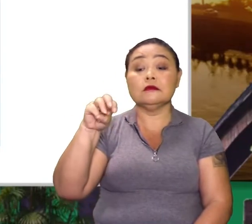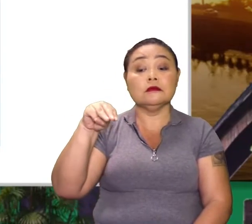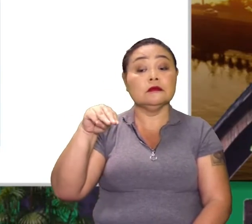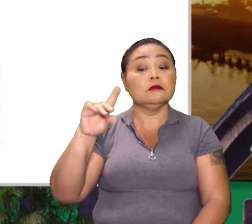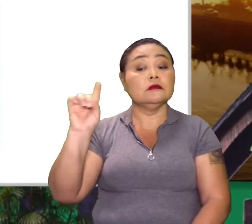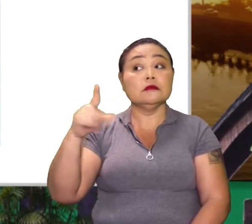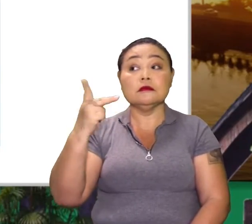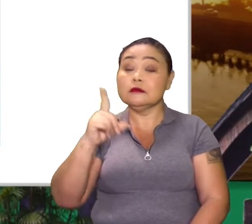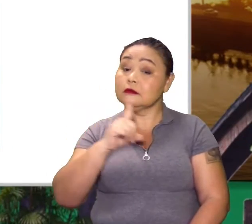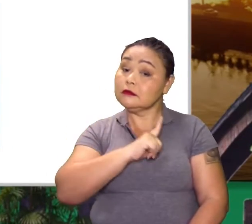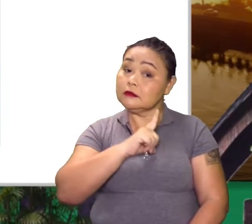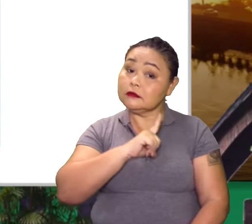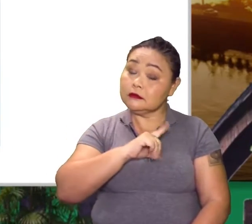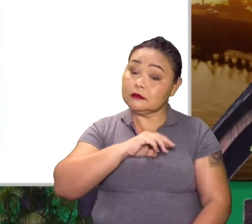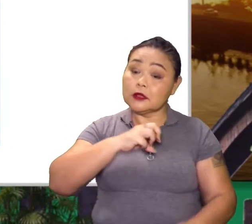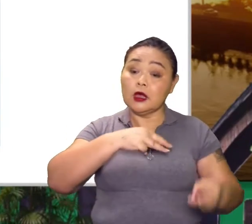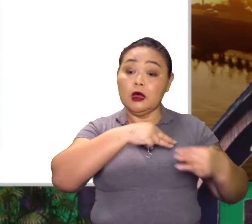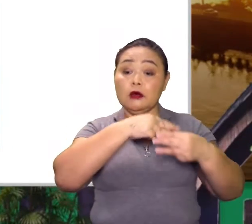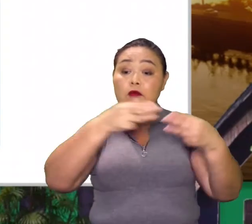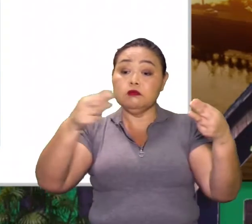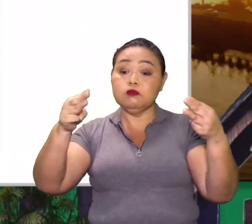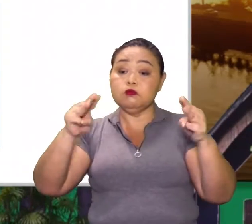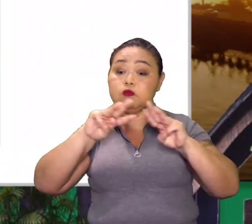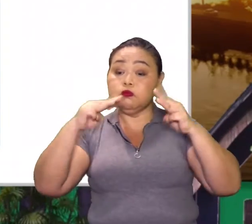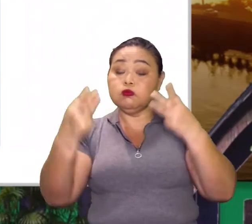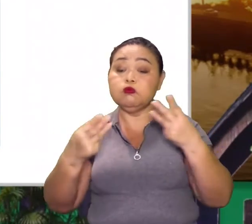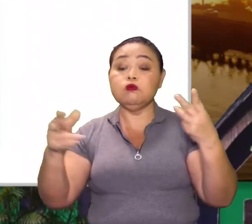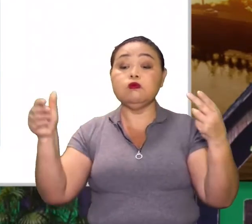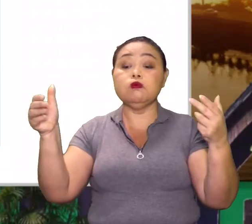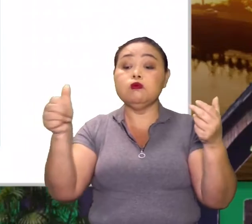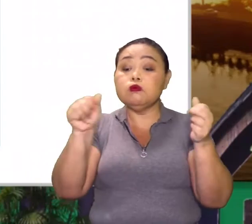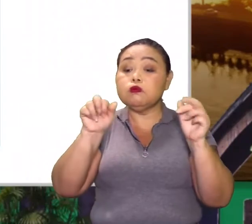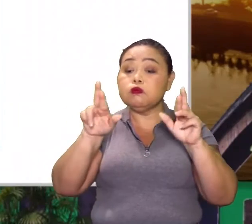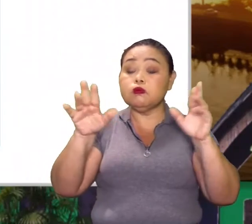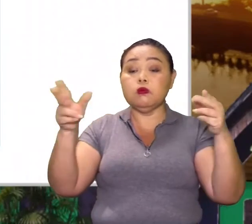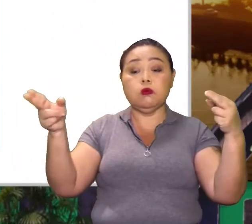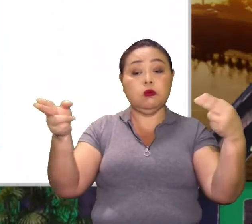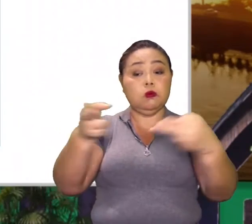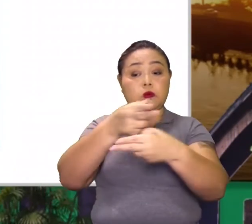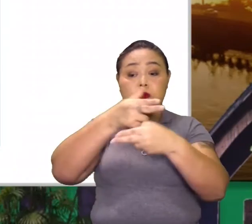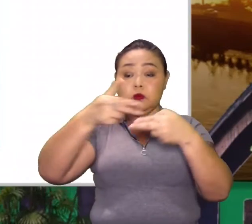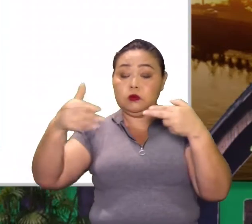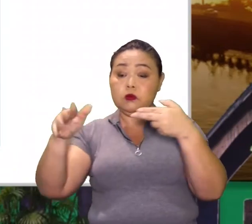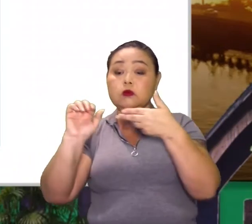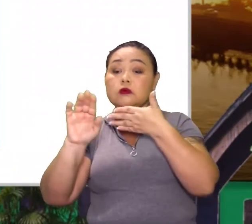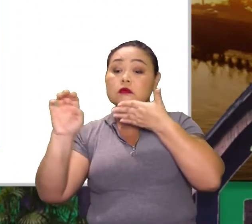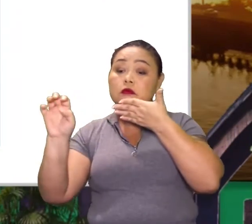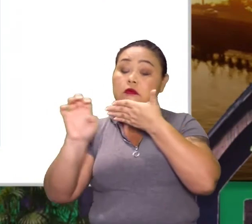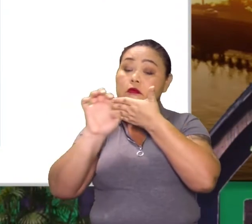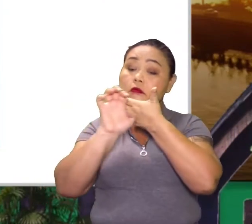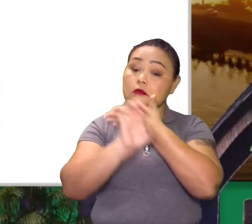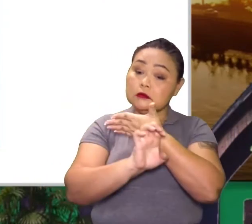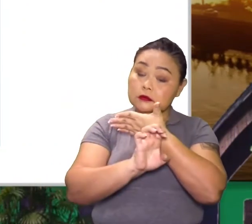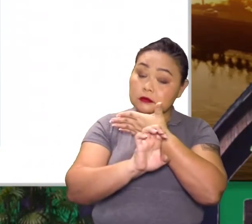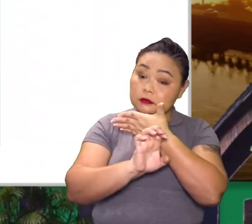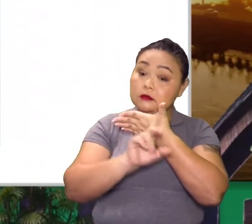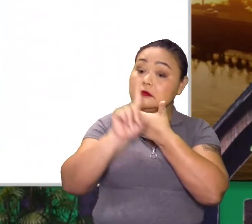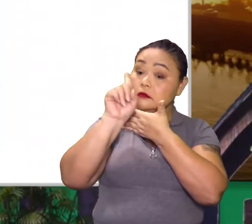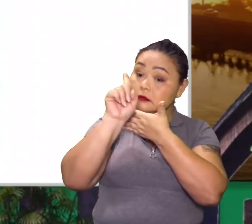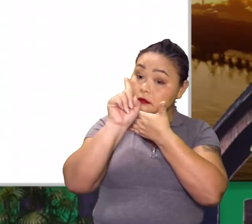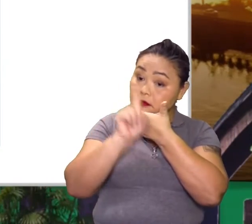eu falei, nós temos uma massa de ar predominante na Amazônia, que é a massa equatorial continental,